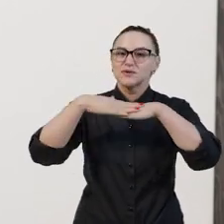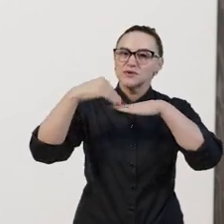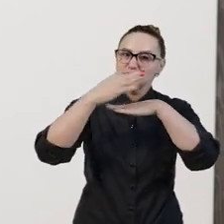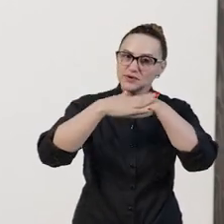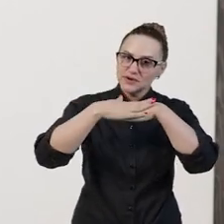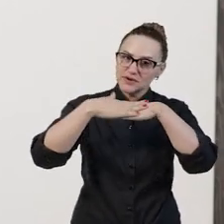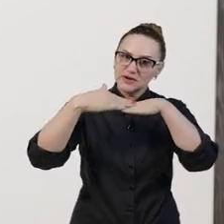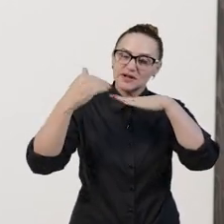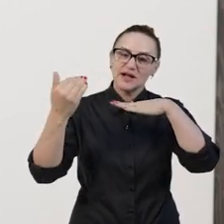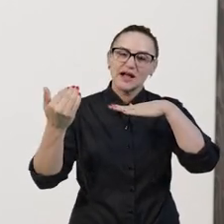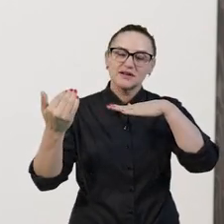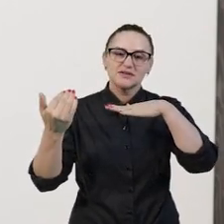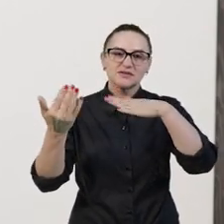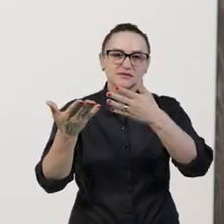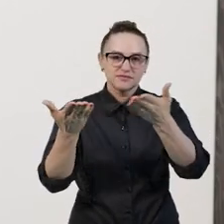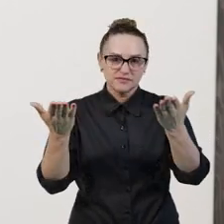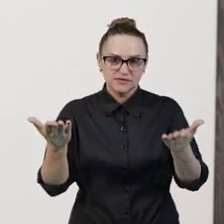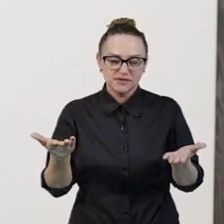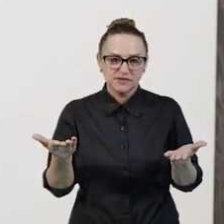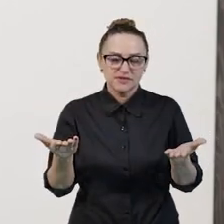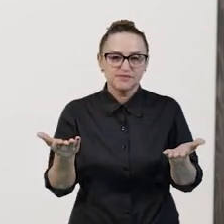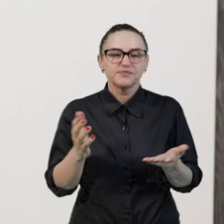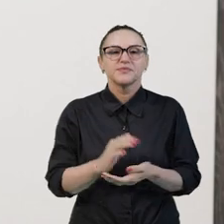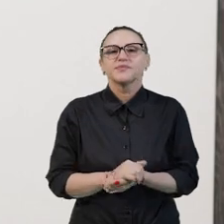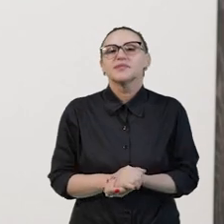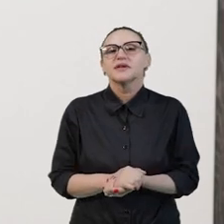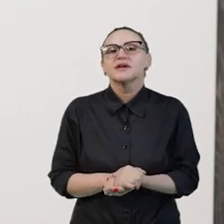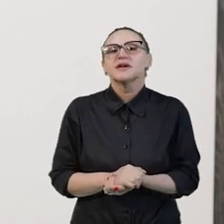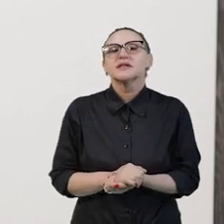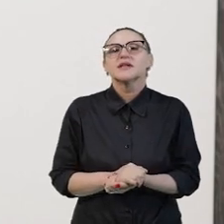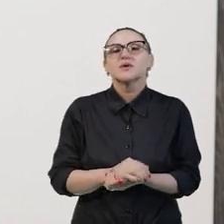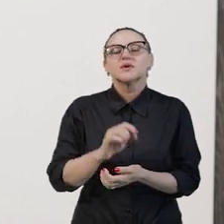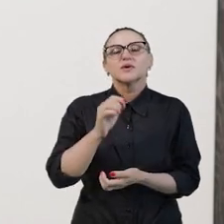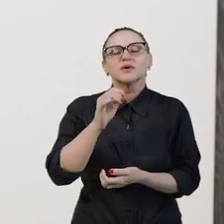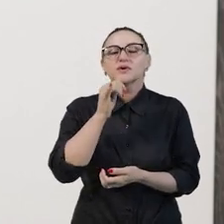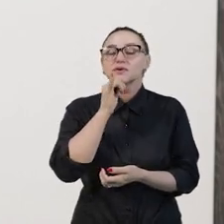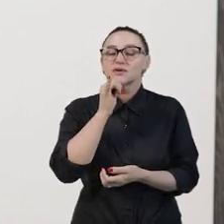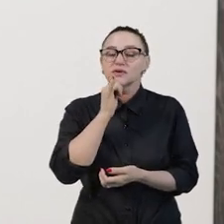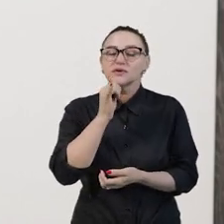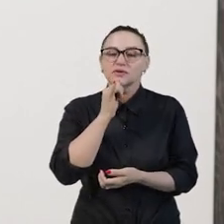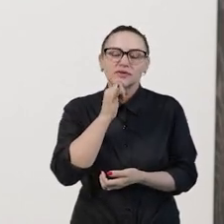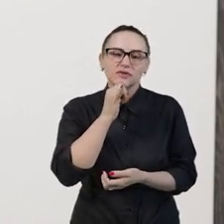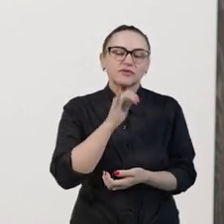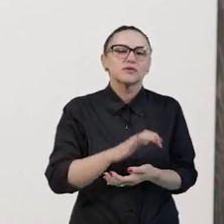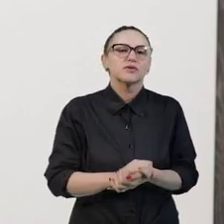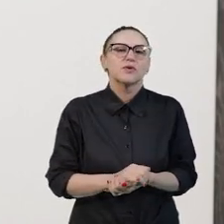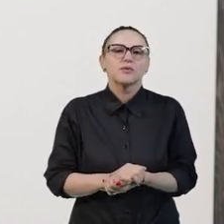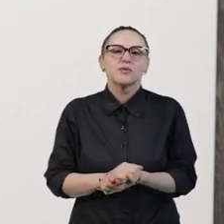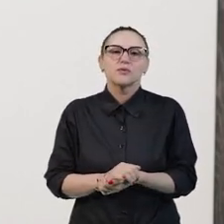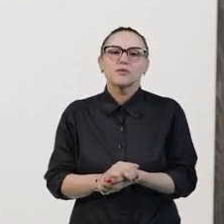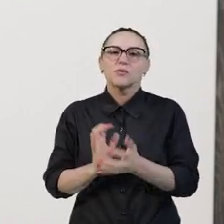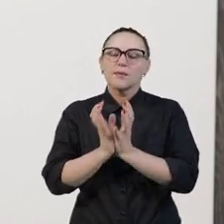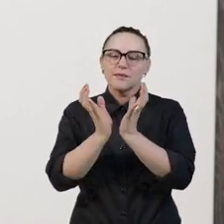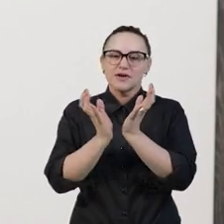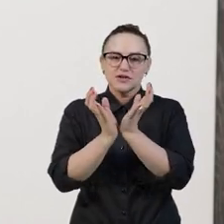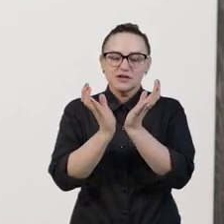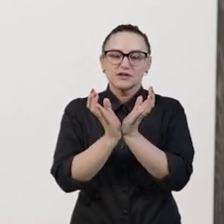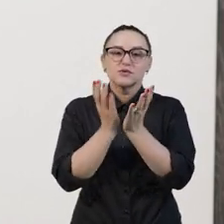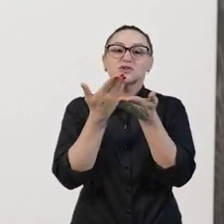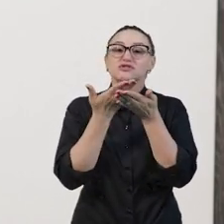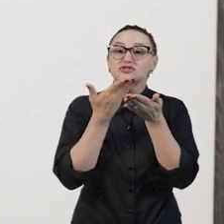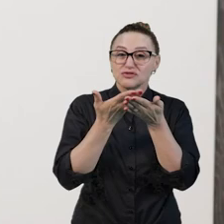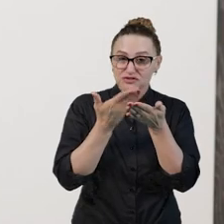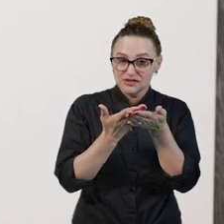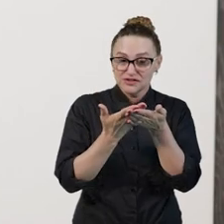para futuros pedagogos Então estou compartilhando com vocês estudos e materiais que foram significativos para mim